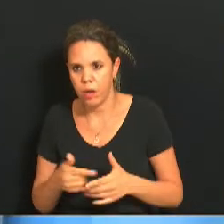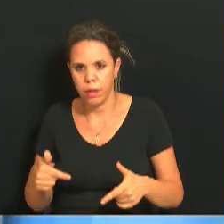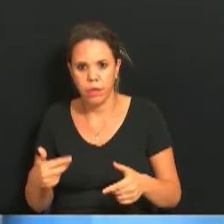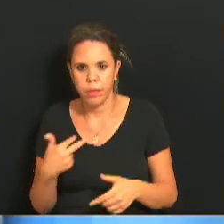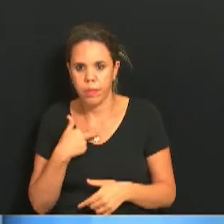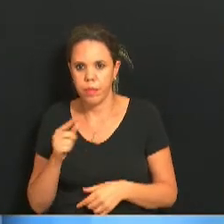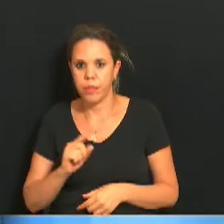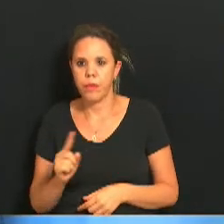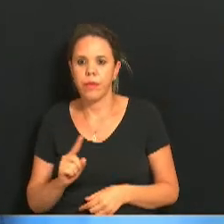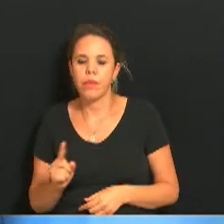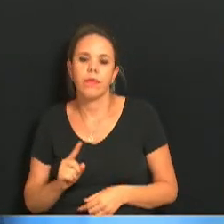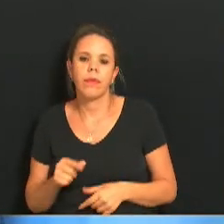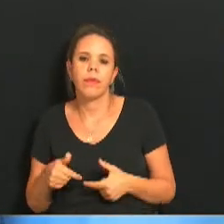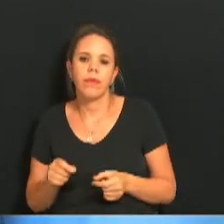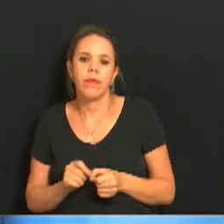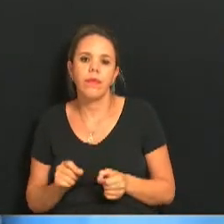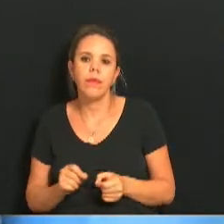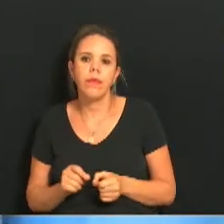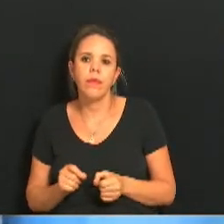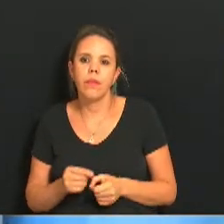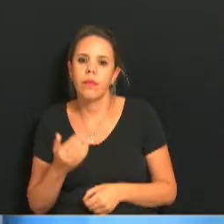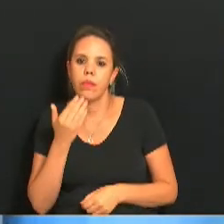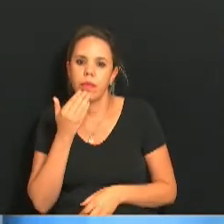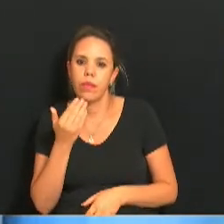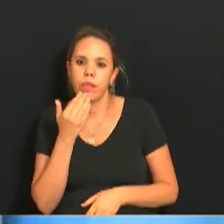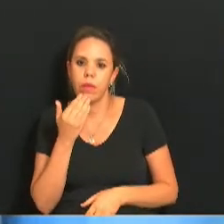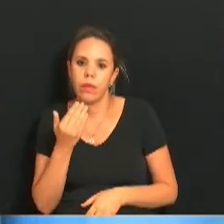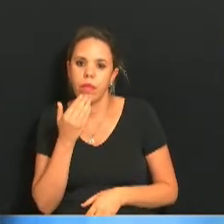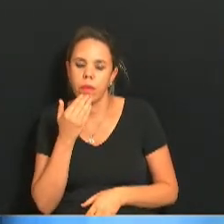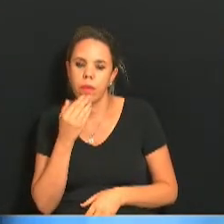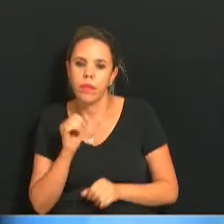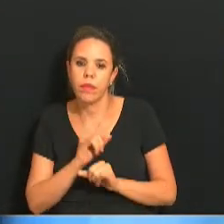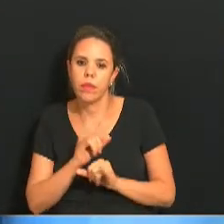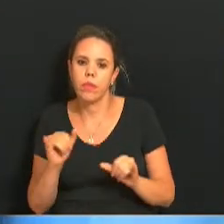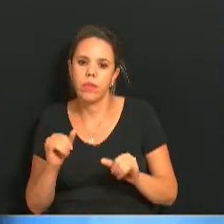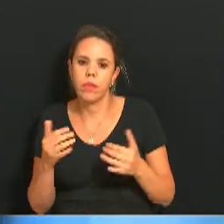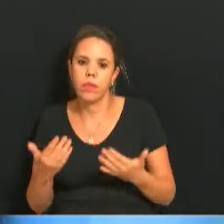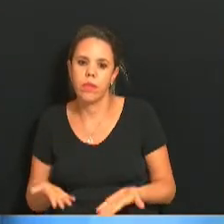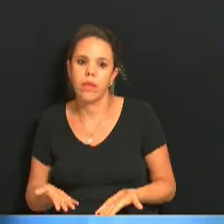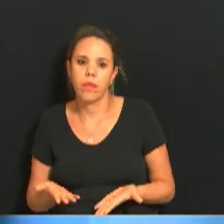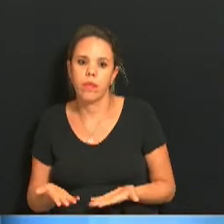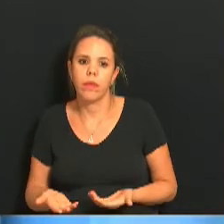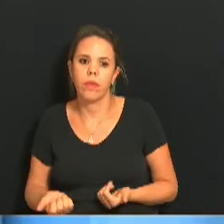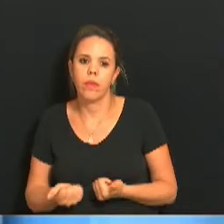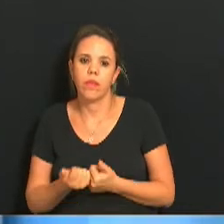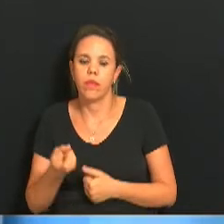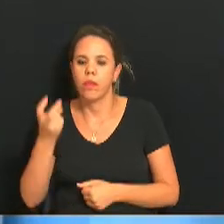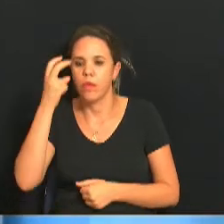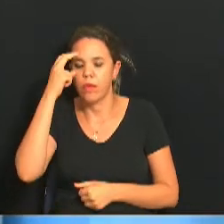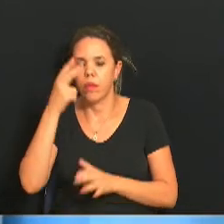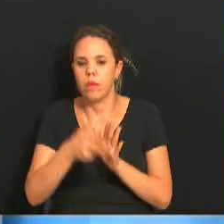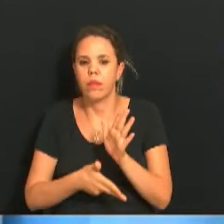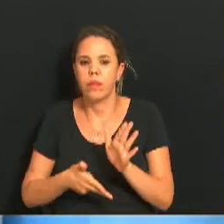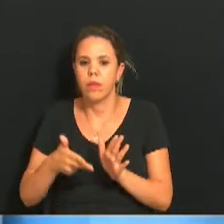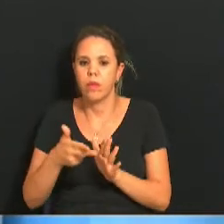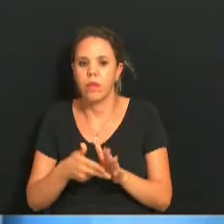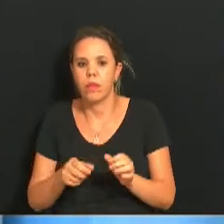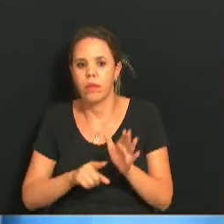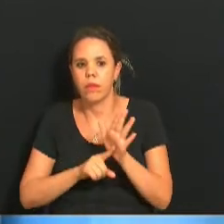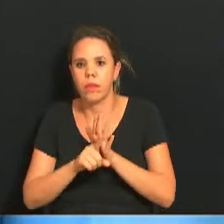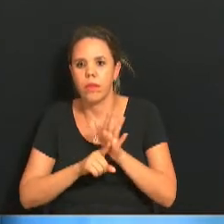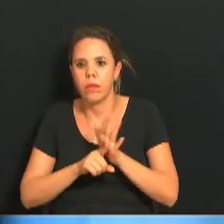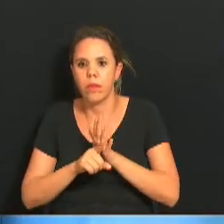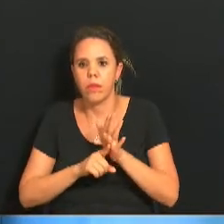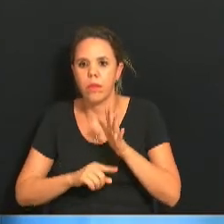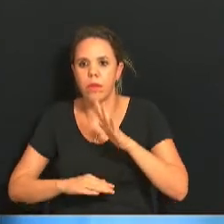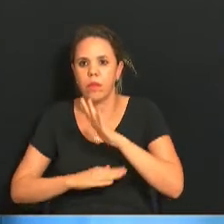poderia ter essa iniciativa de pedir é dividida pela área a descrição do Bacurau Ferroviário poderia consultar a